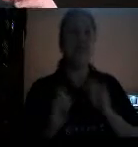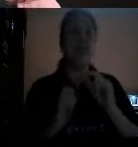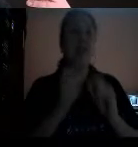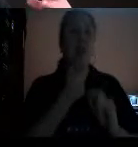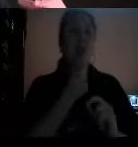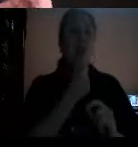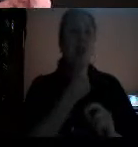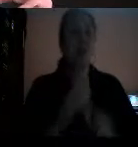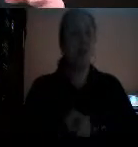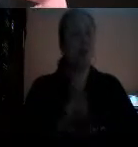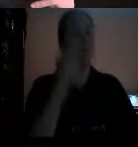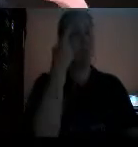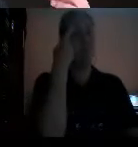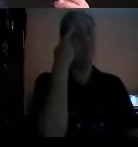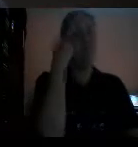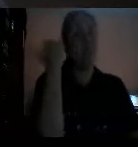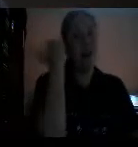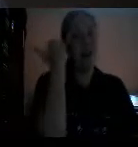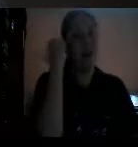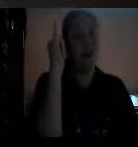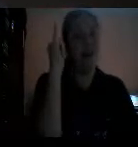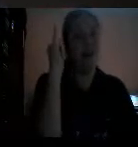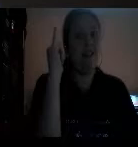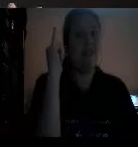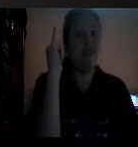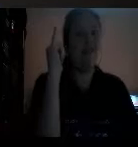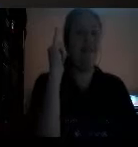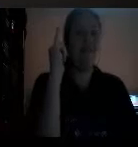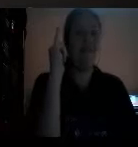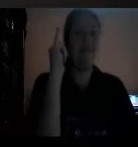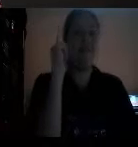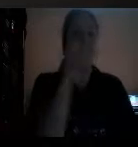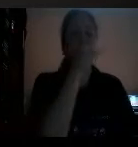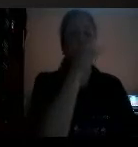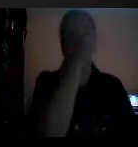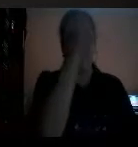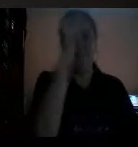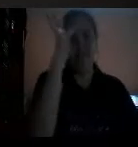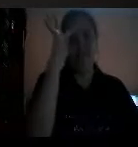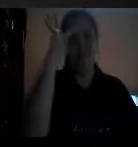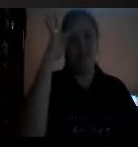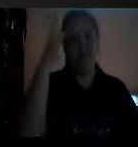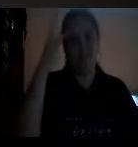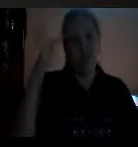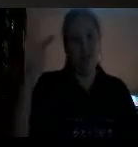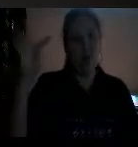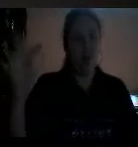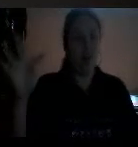criação para a criação dessas teorias da chamada geografia política.